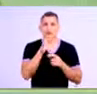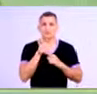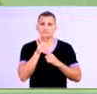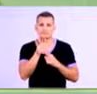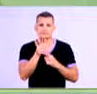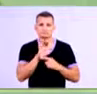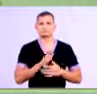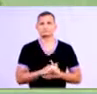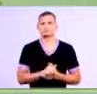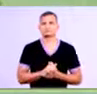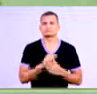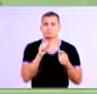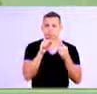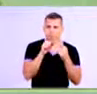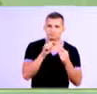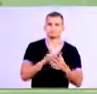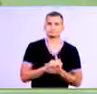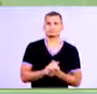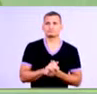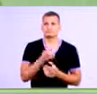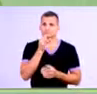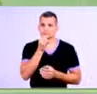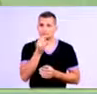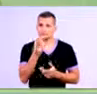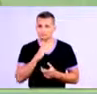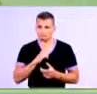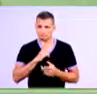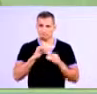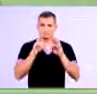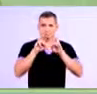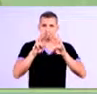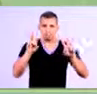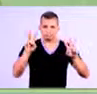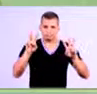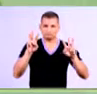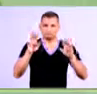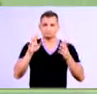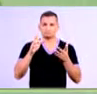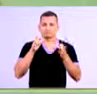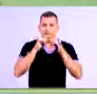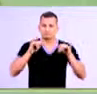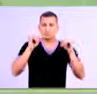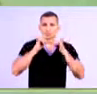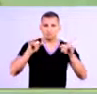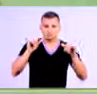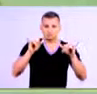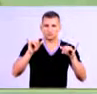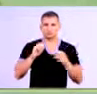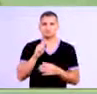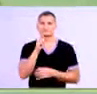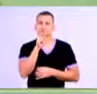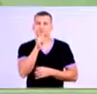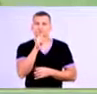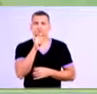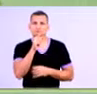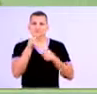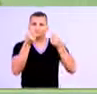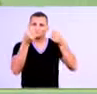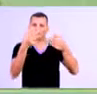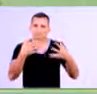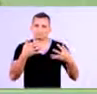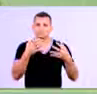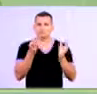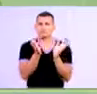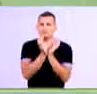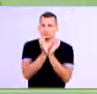representam. Então, se a gente tem, digamos, um site de notícias, um bloco lá que fala sobre, se tem um grupo de